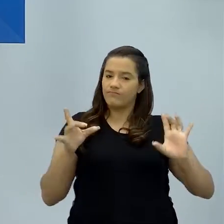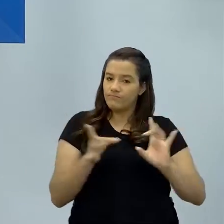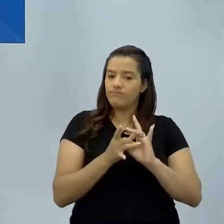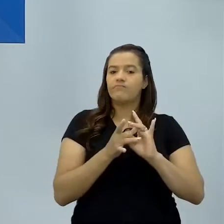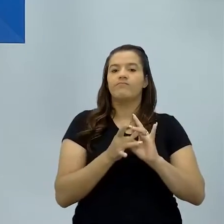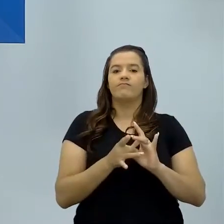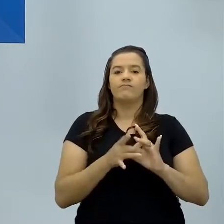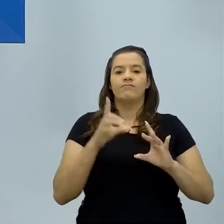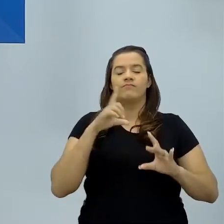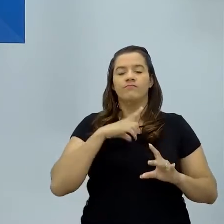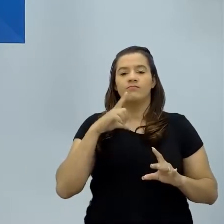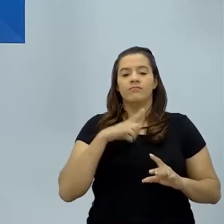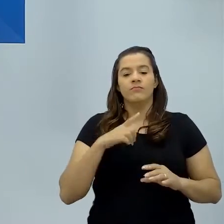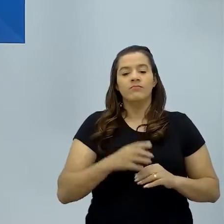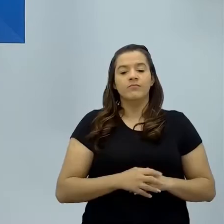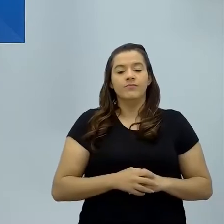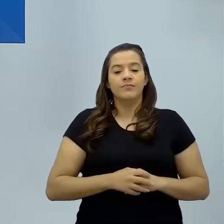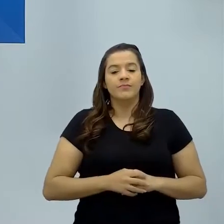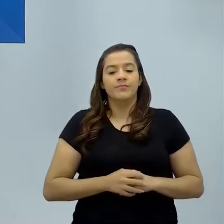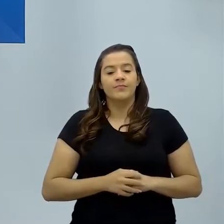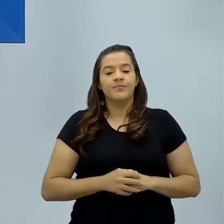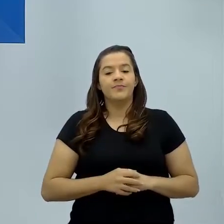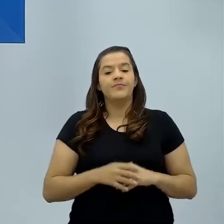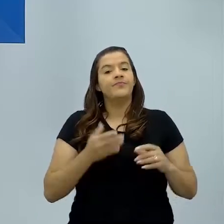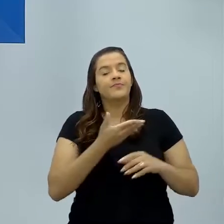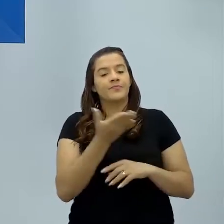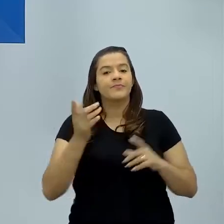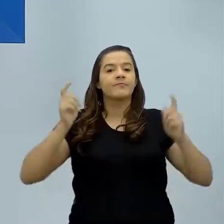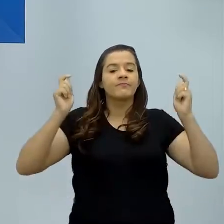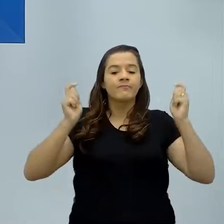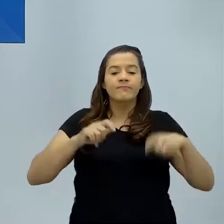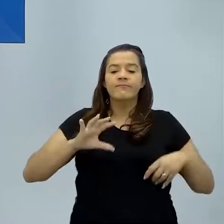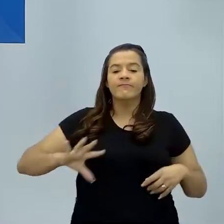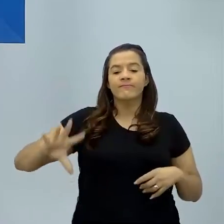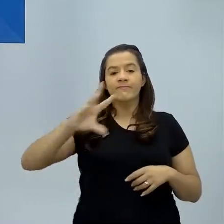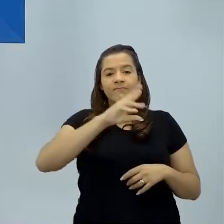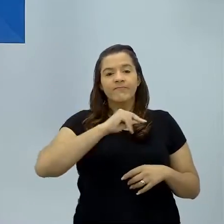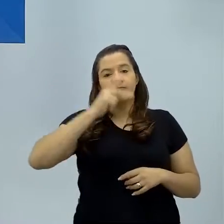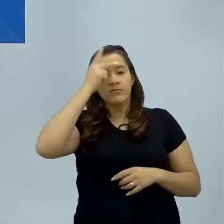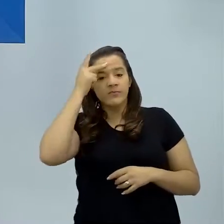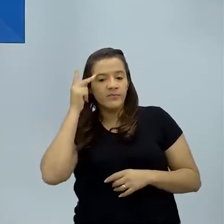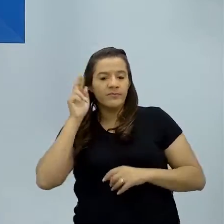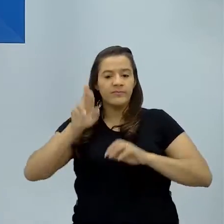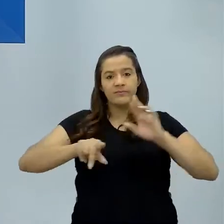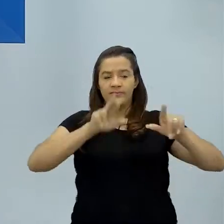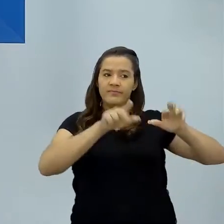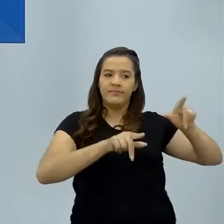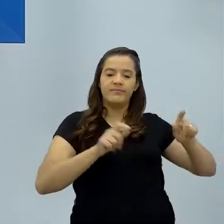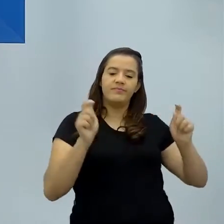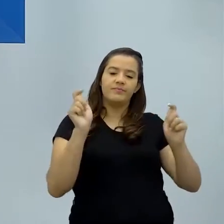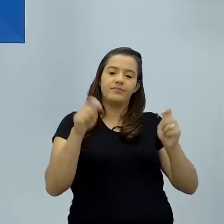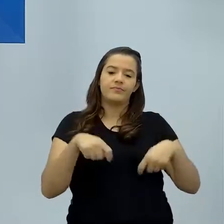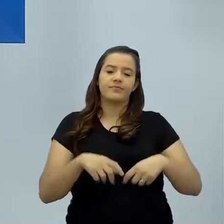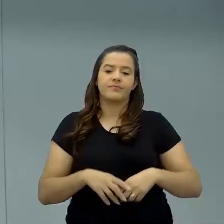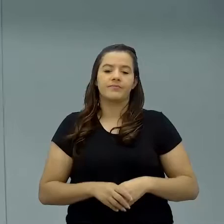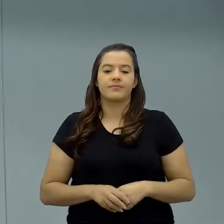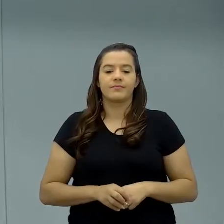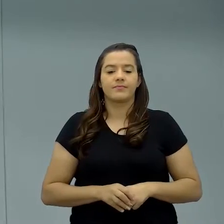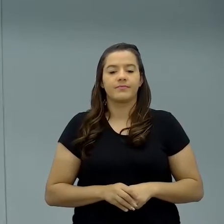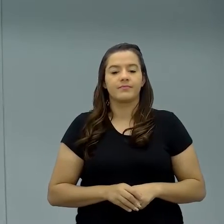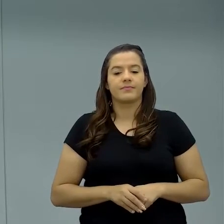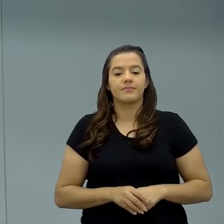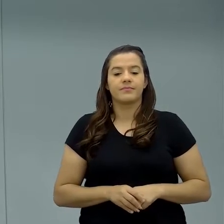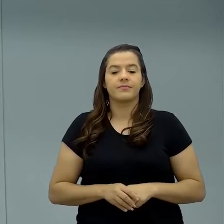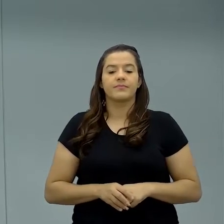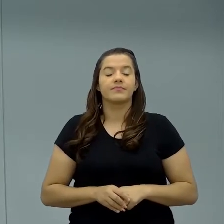nenhuma. E eu acho que é possível para todos, talvez de maneiras diferentes, mas sim. Tá. E